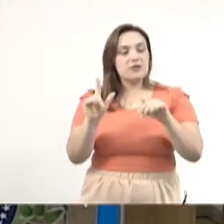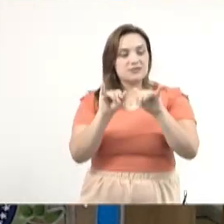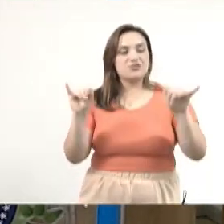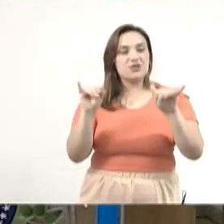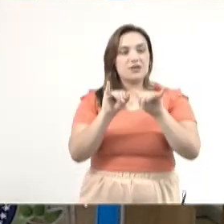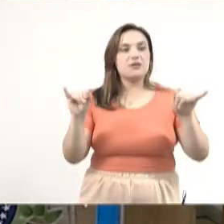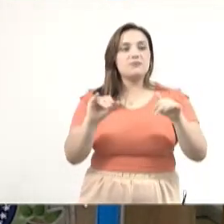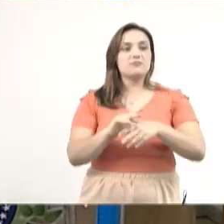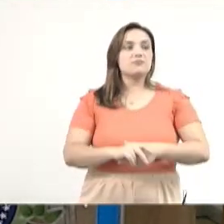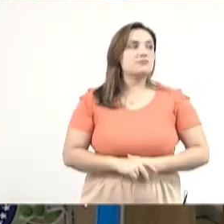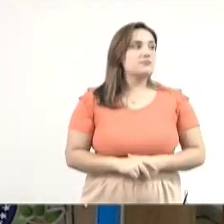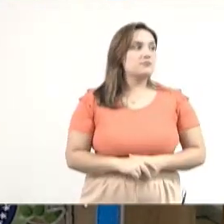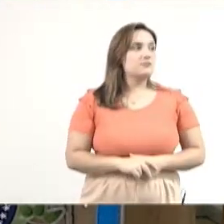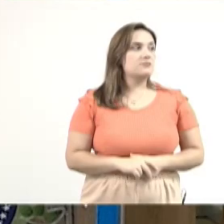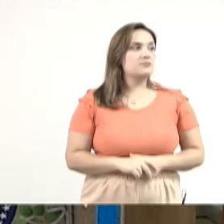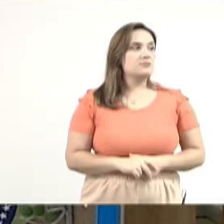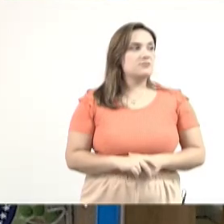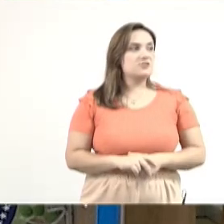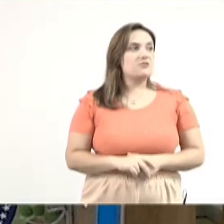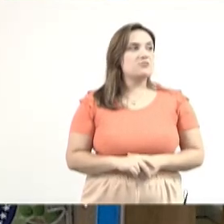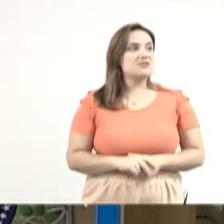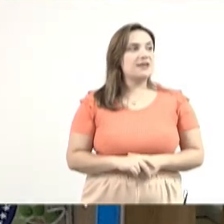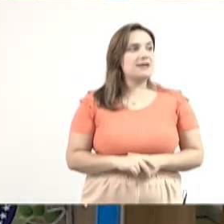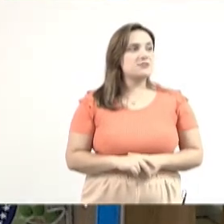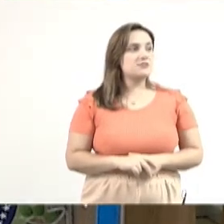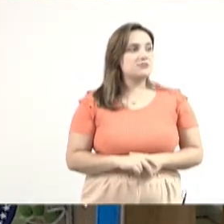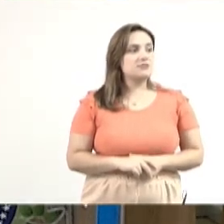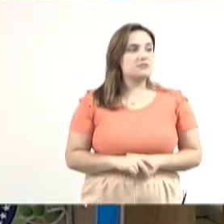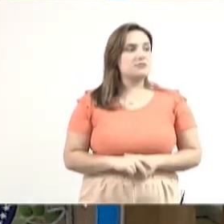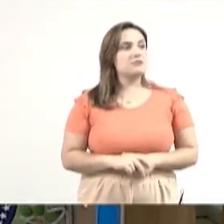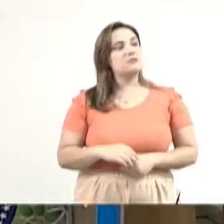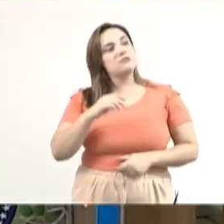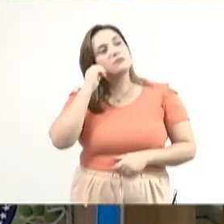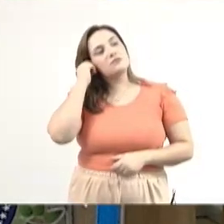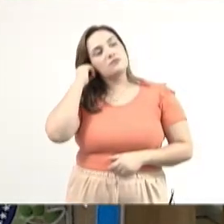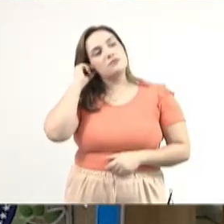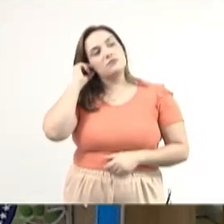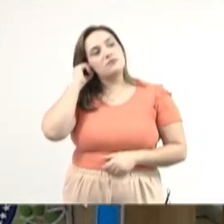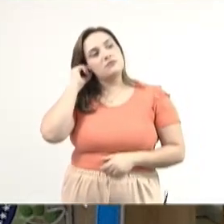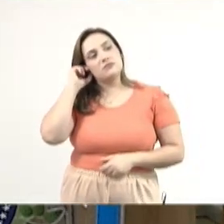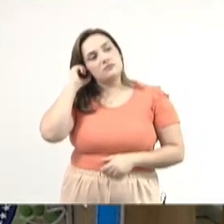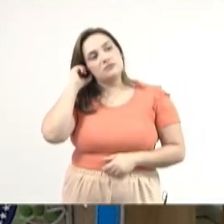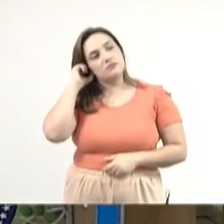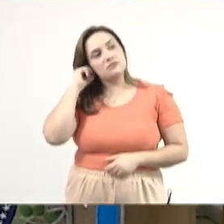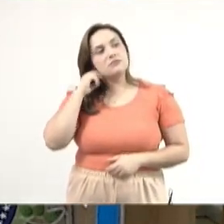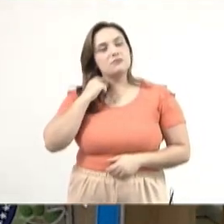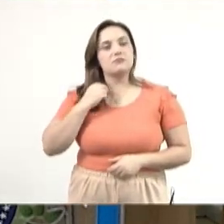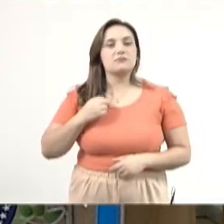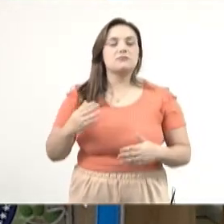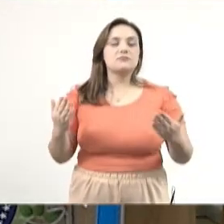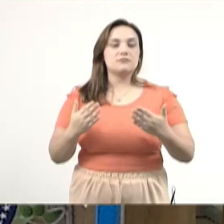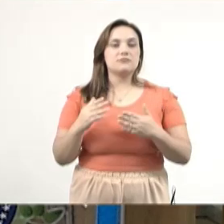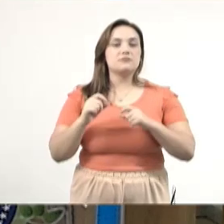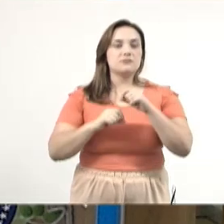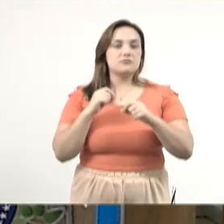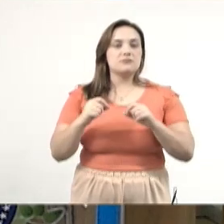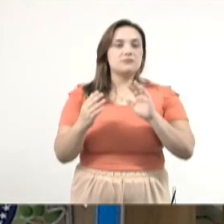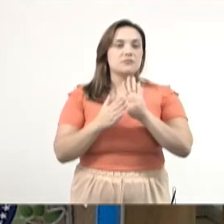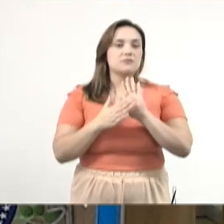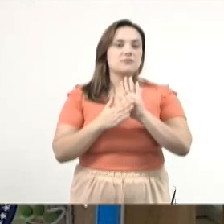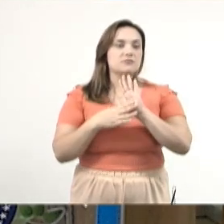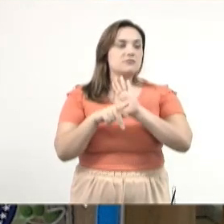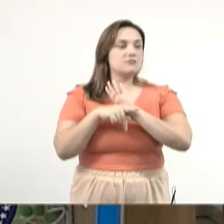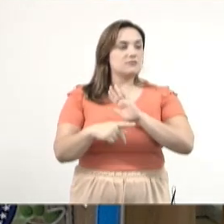relação a essas emendas, alguns dados. 72 milhões de reais é o total de recursos previstos na